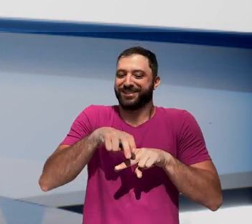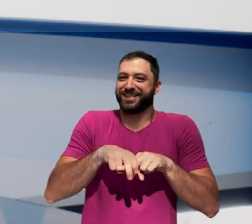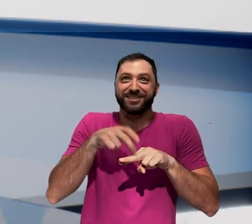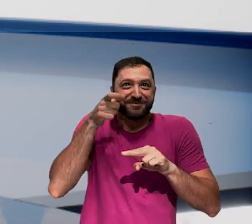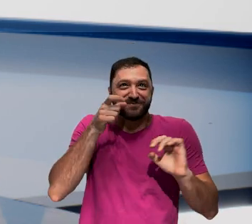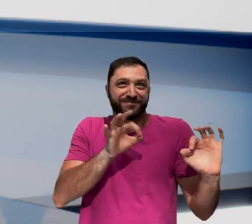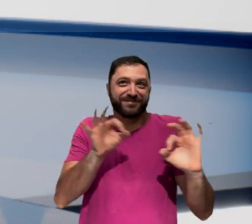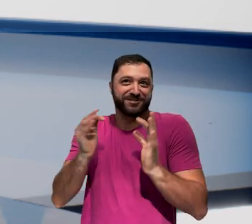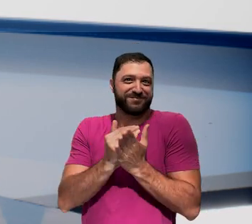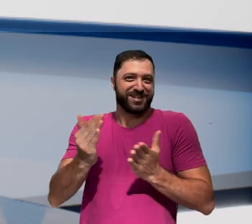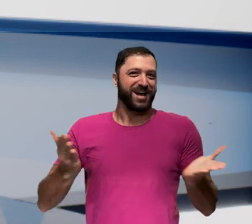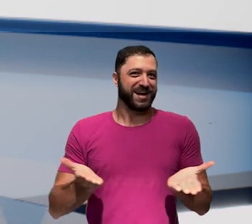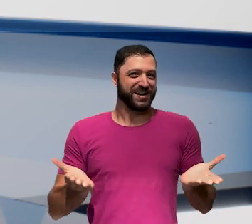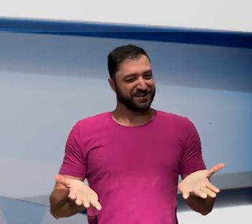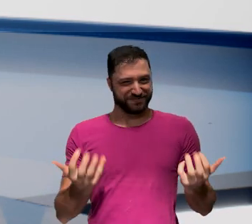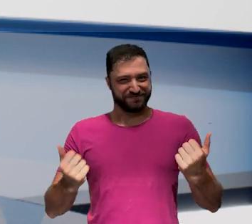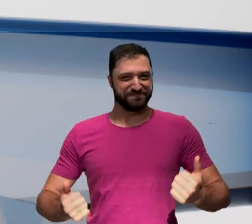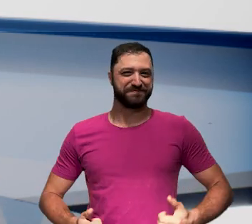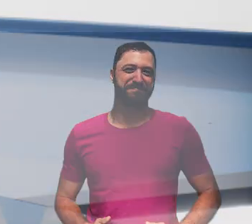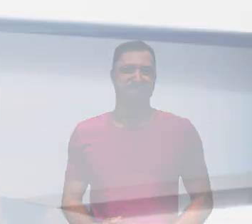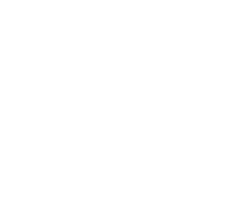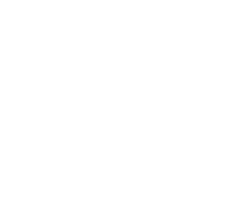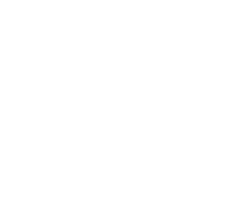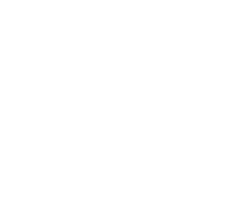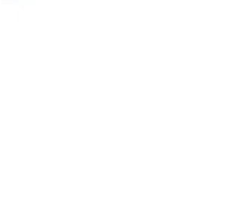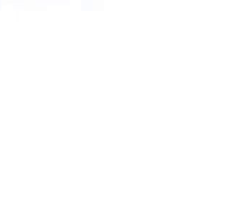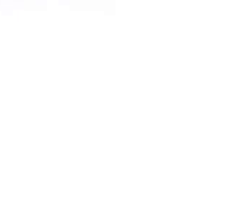o programa Ressoar já começou.